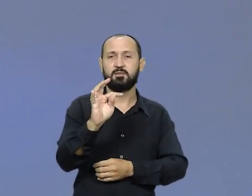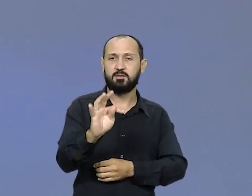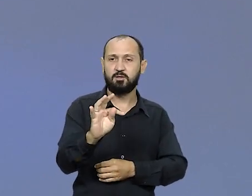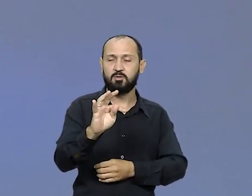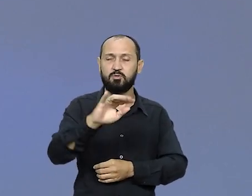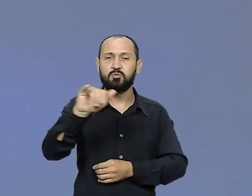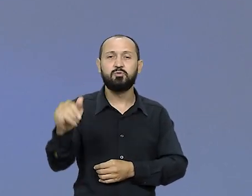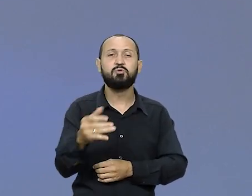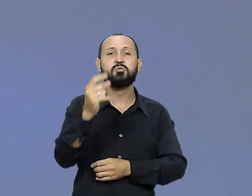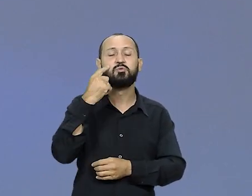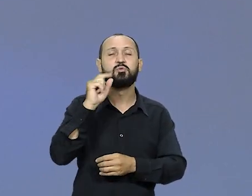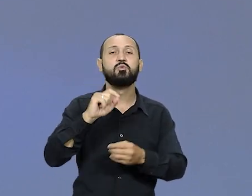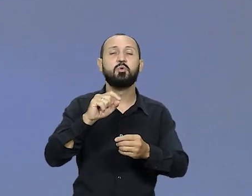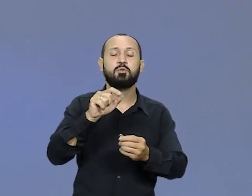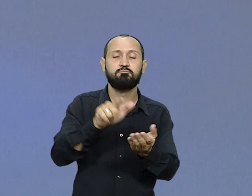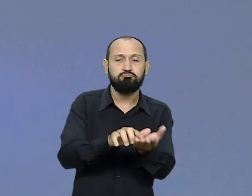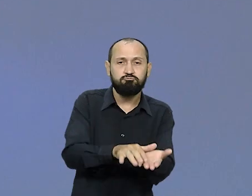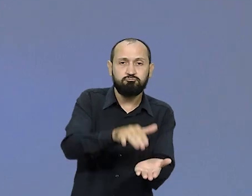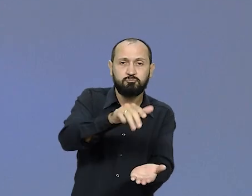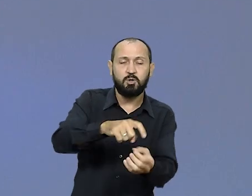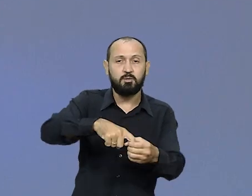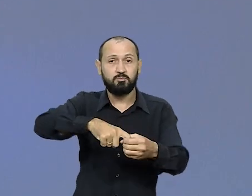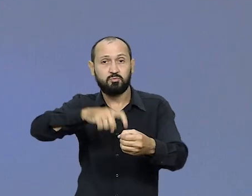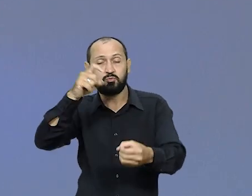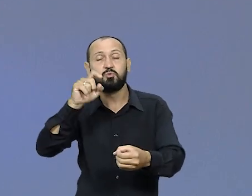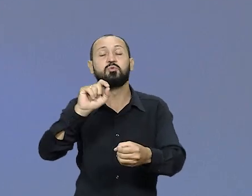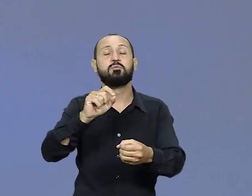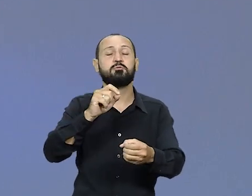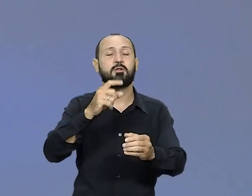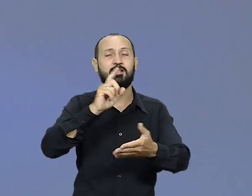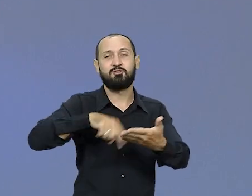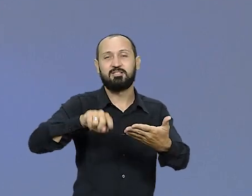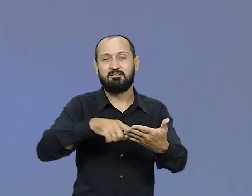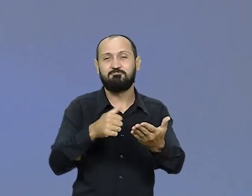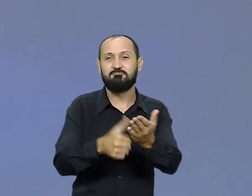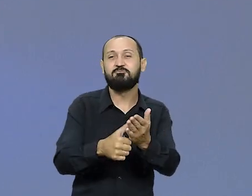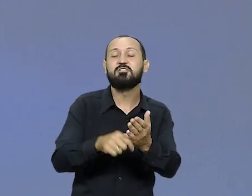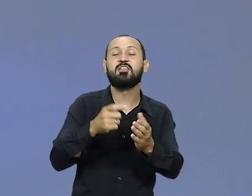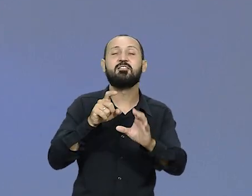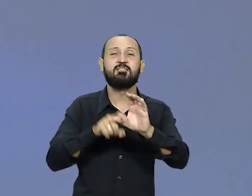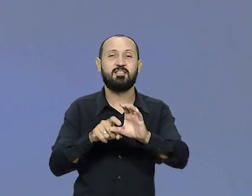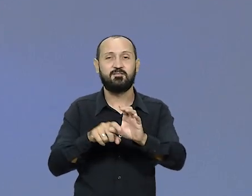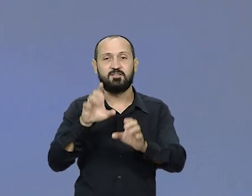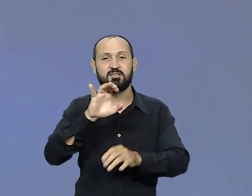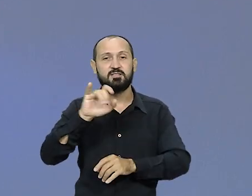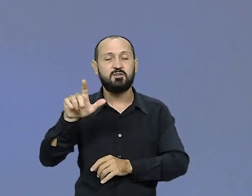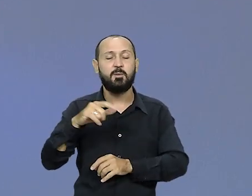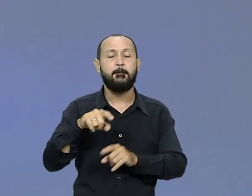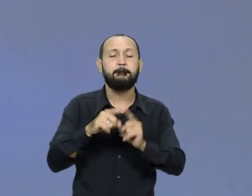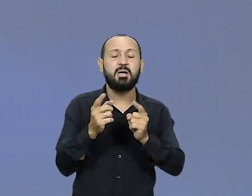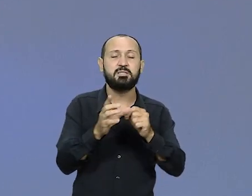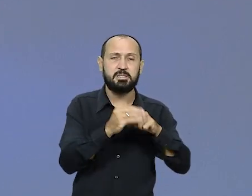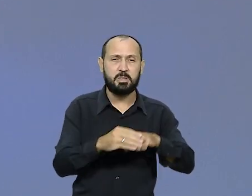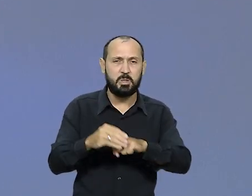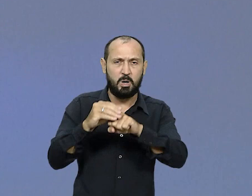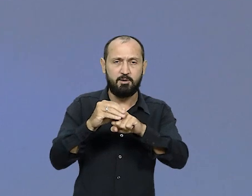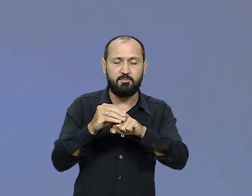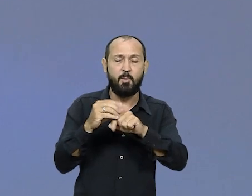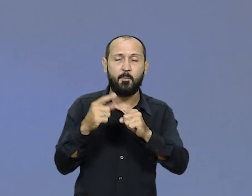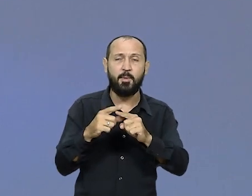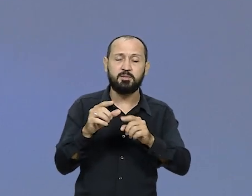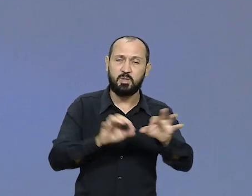STJ sobre a suspensão dos documentos dos devedores civis. Mas esse conhecimento todo, ele